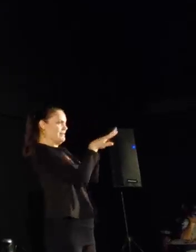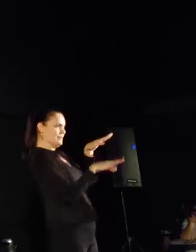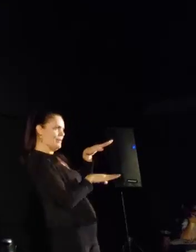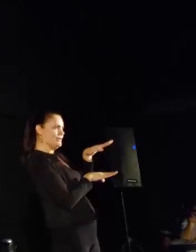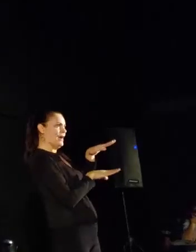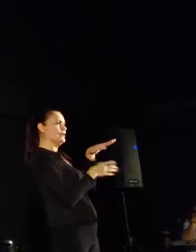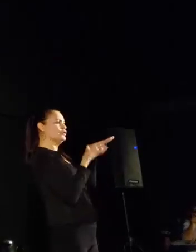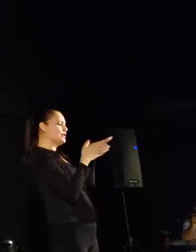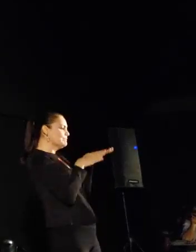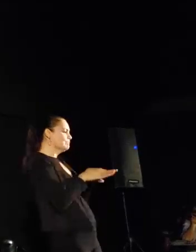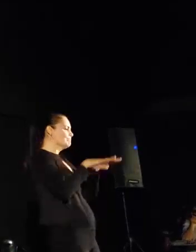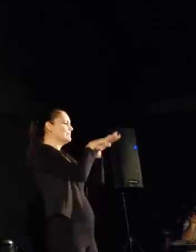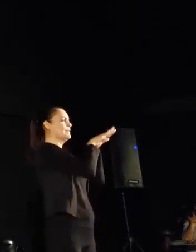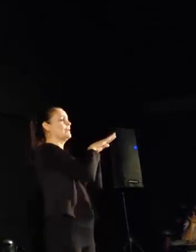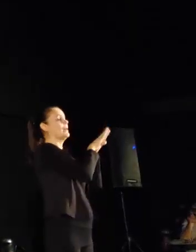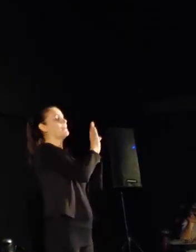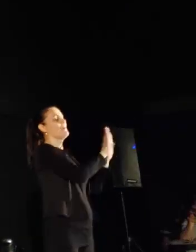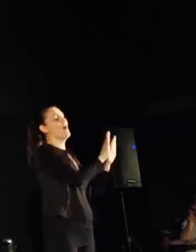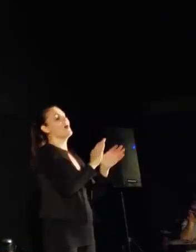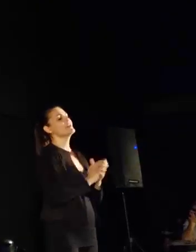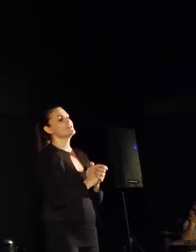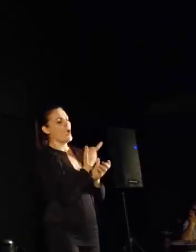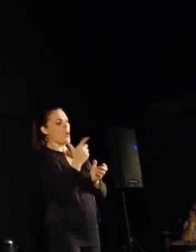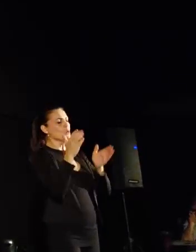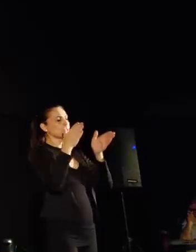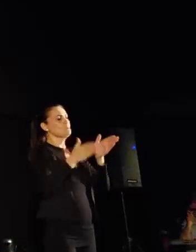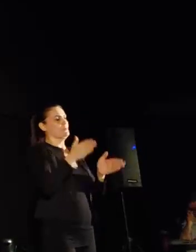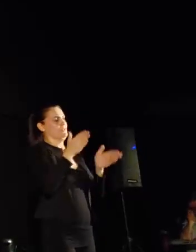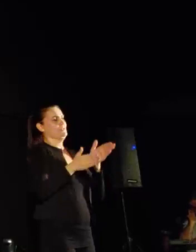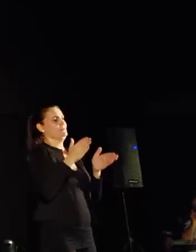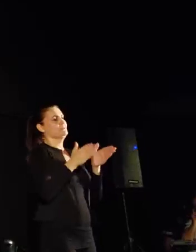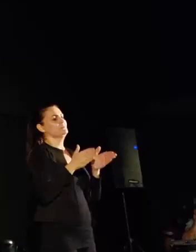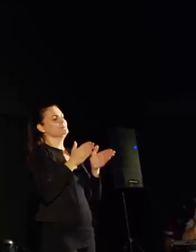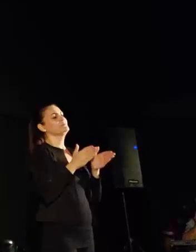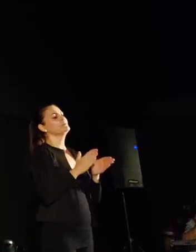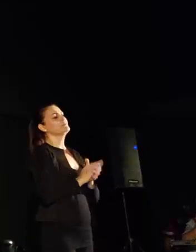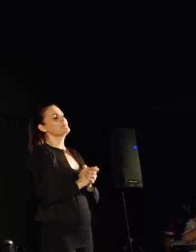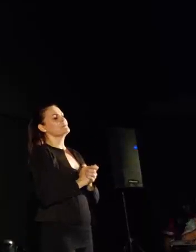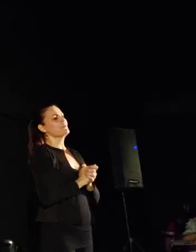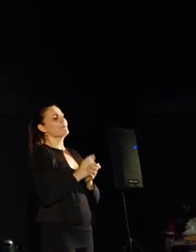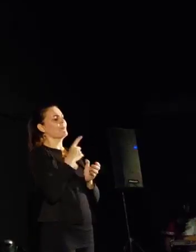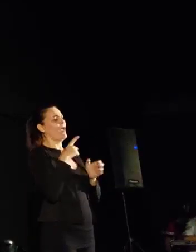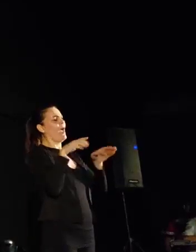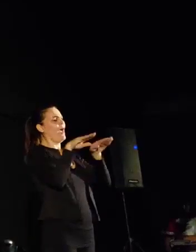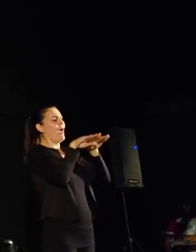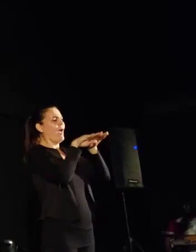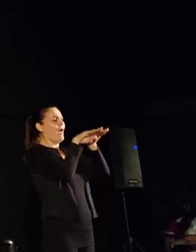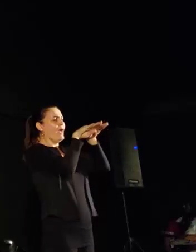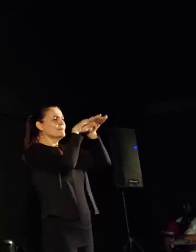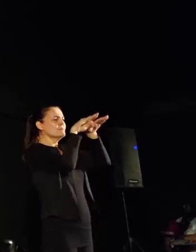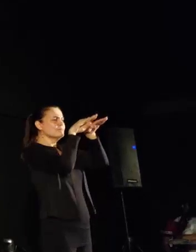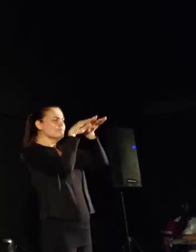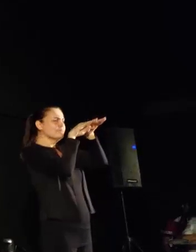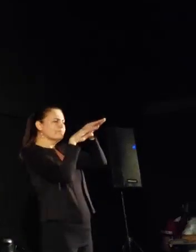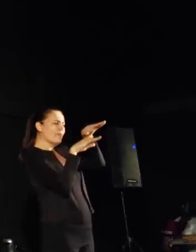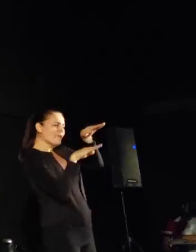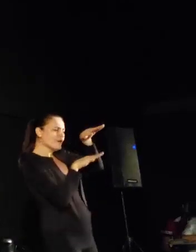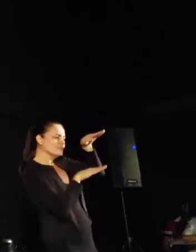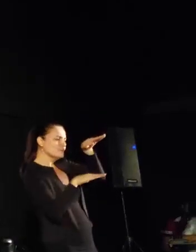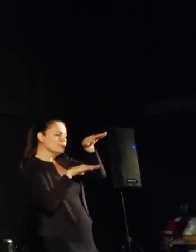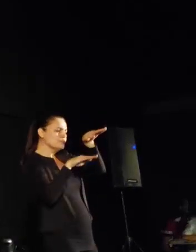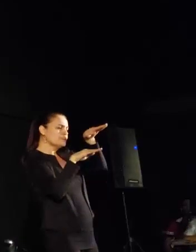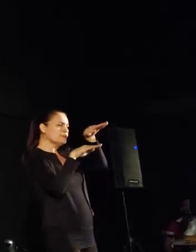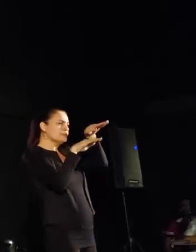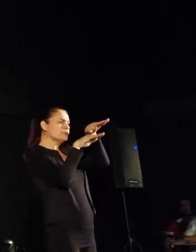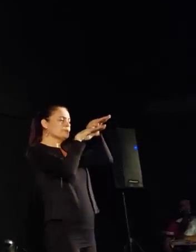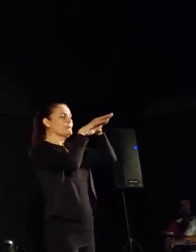É verdade, ele cai. Né? E ao ponto que ele cai, ou seja, a desigualdade vai diminuindo. Só que o último nível que ele cai,